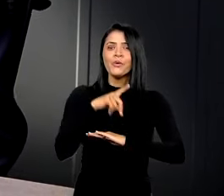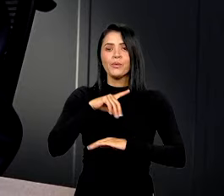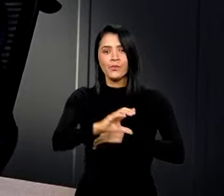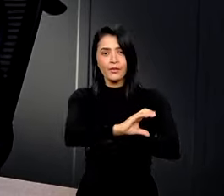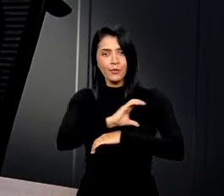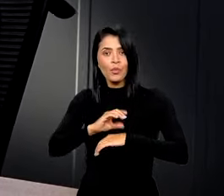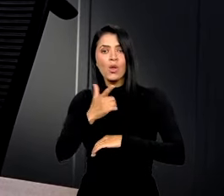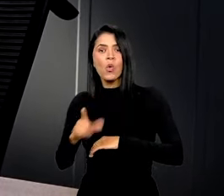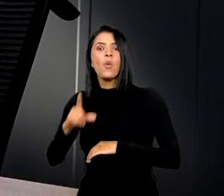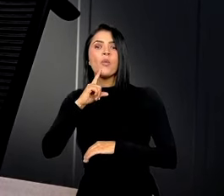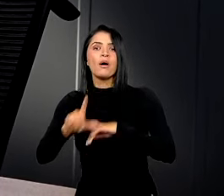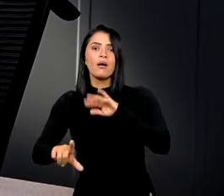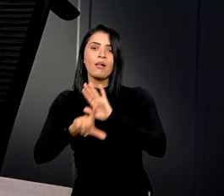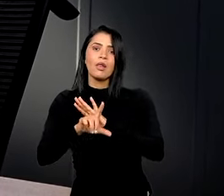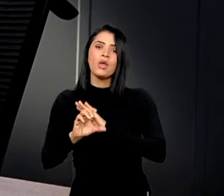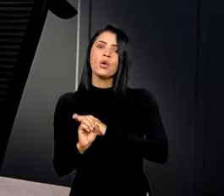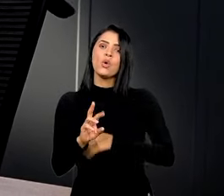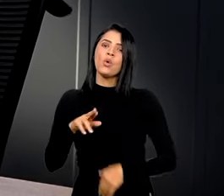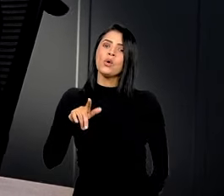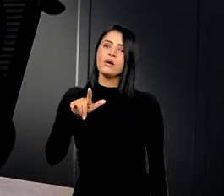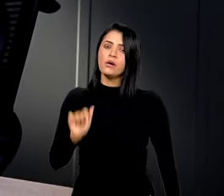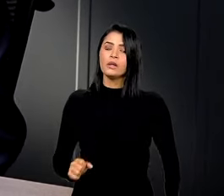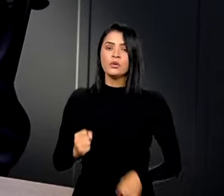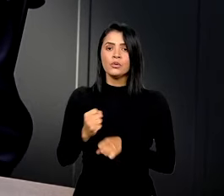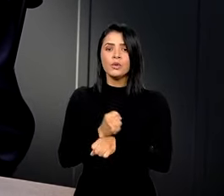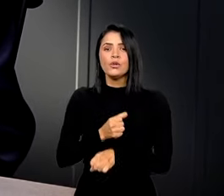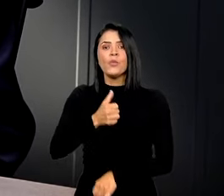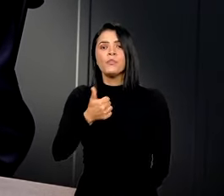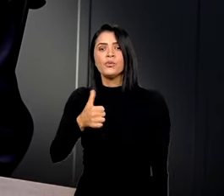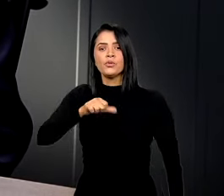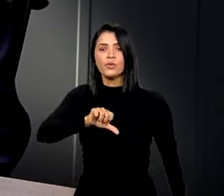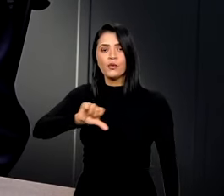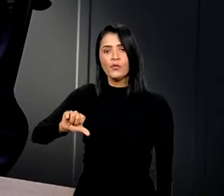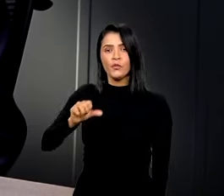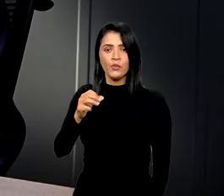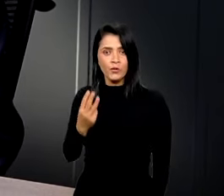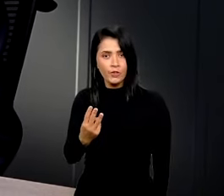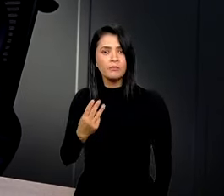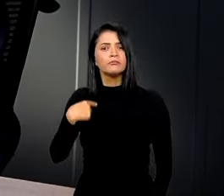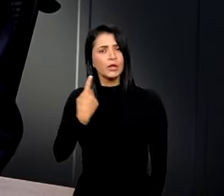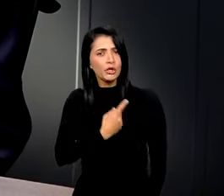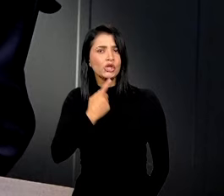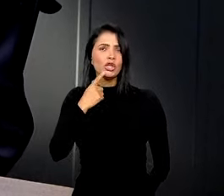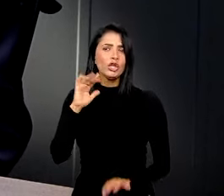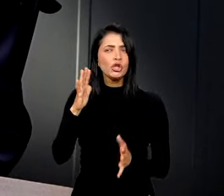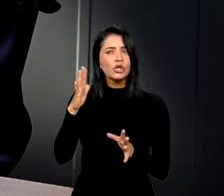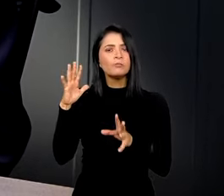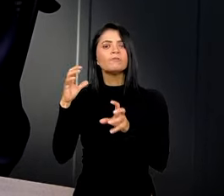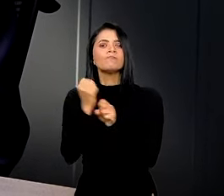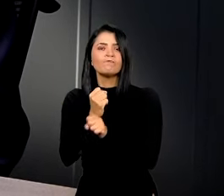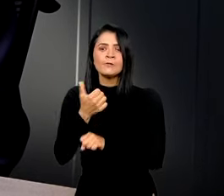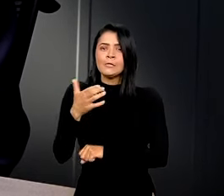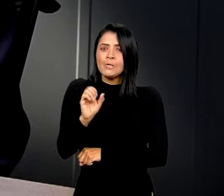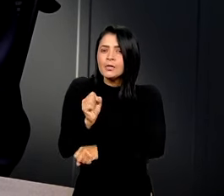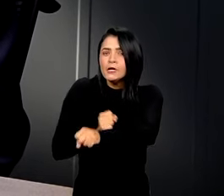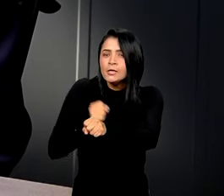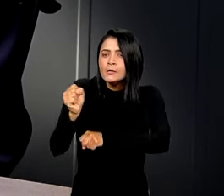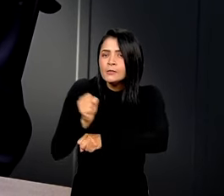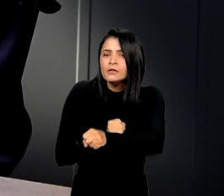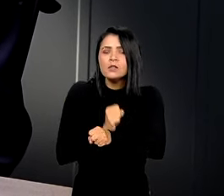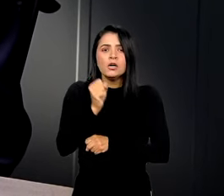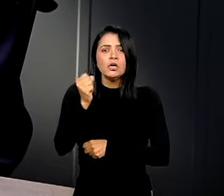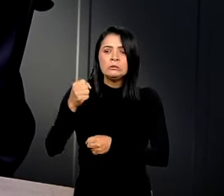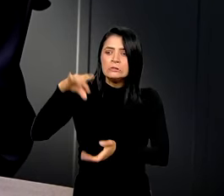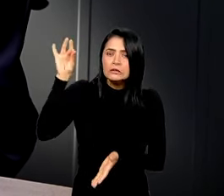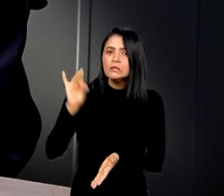Assistência Social lá em 1993. Nós ficamos praticamente uma década sem muita efetividade do